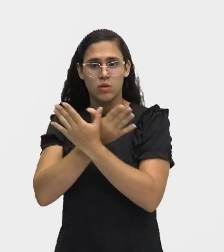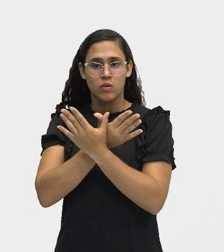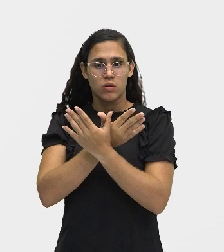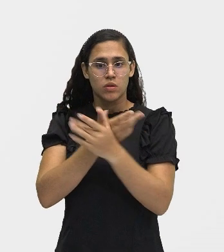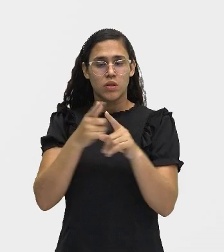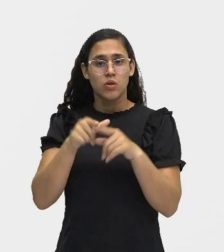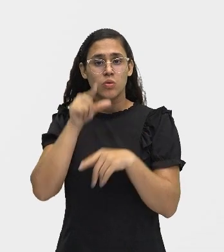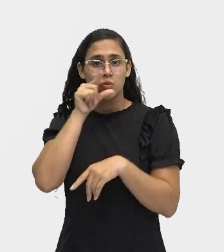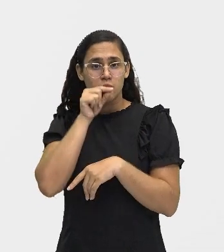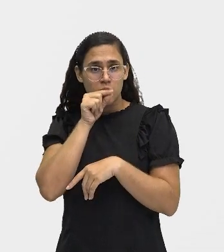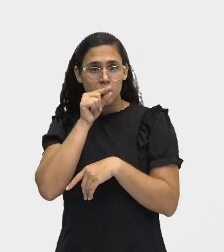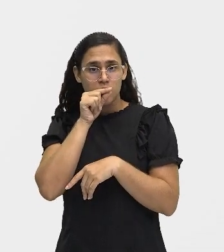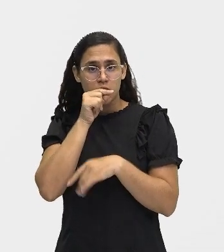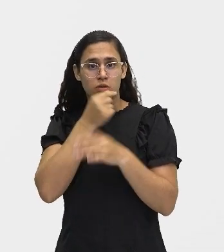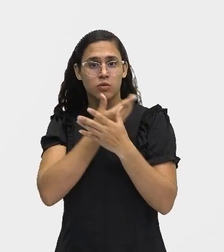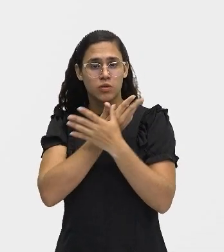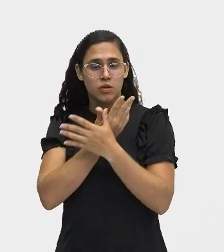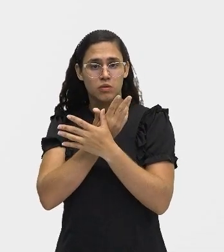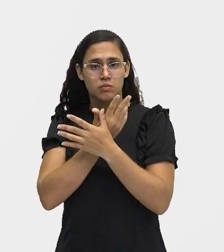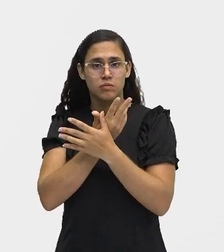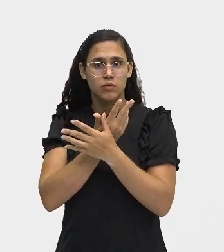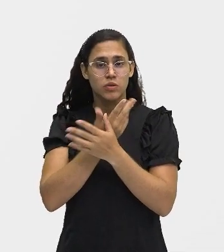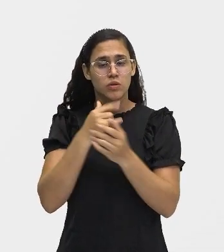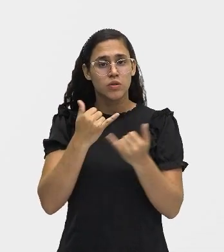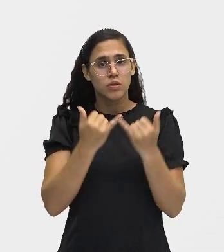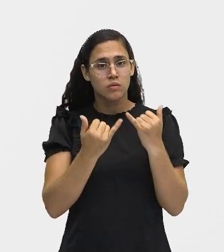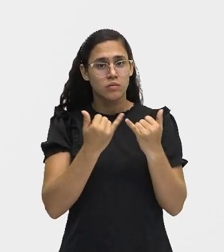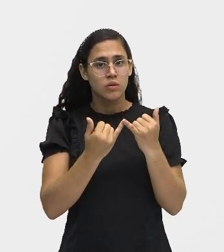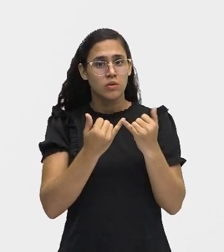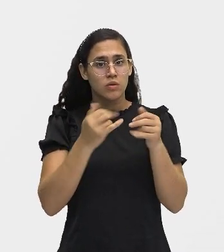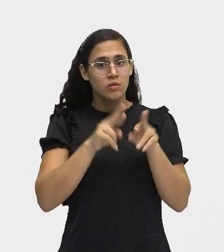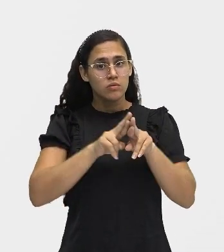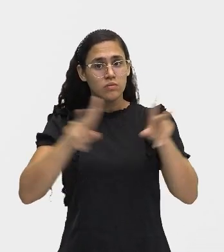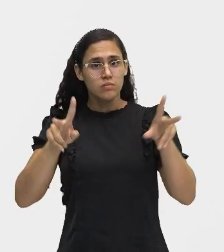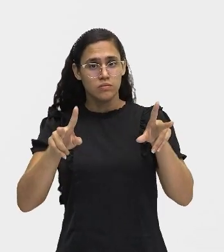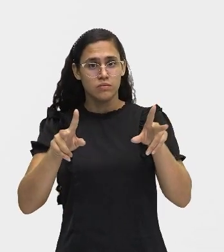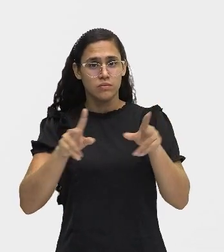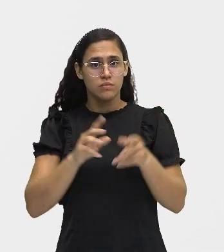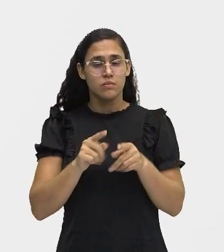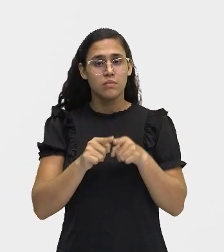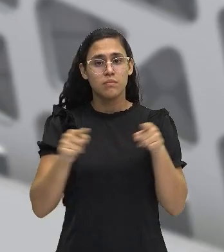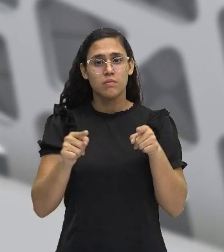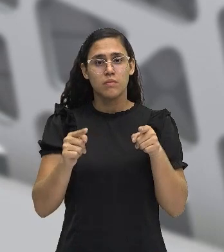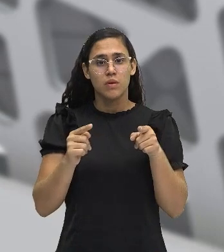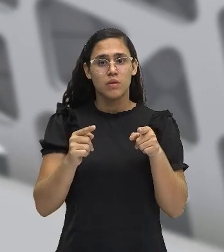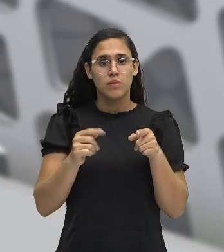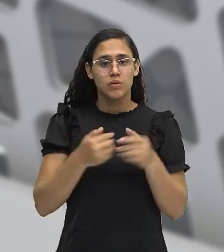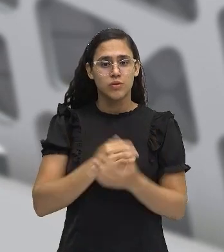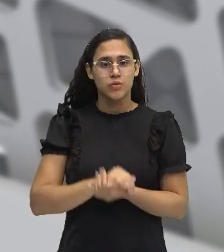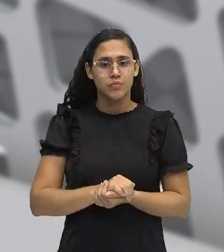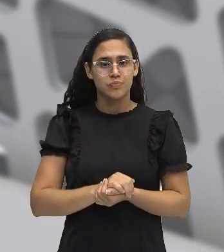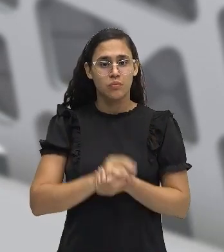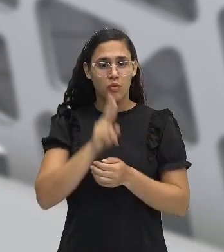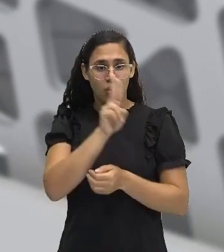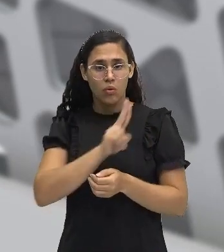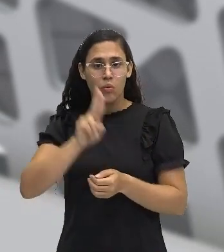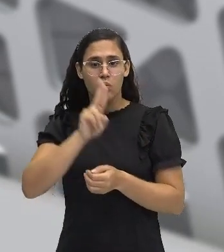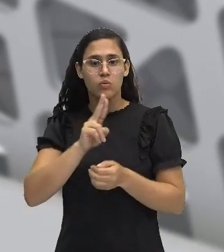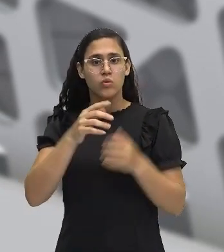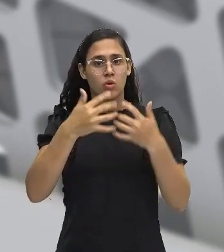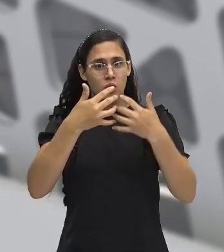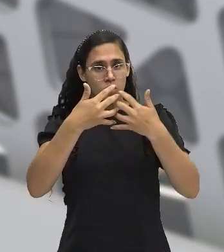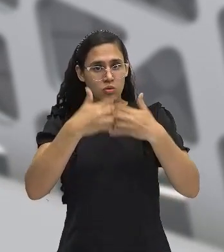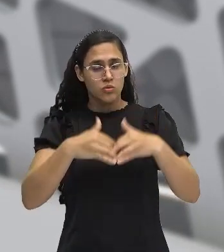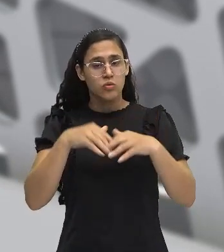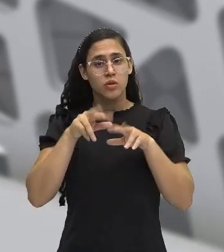dos pássaros, né? Então, embriologicamente, tiveram origem diferente, mas eles têm a mesma função, né? Tanto nas borboletas quanto nos pássaros,